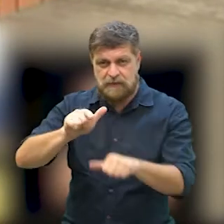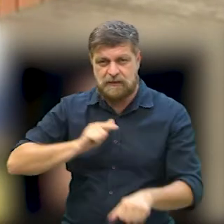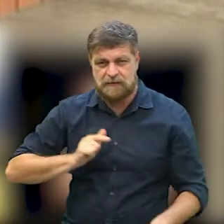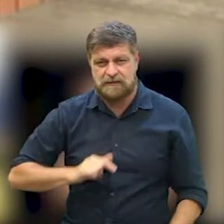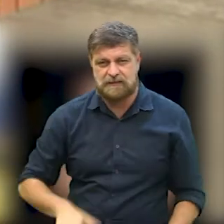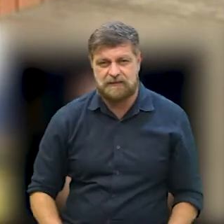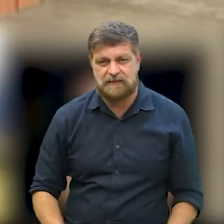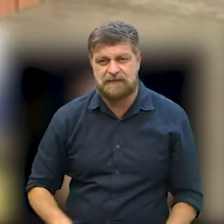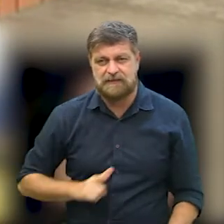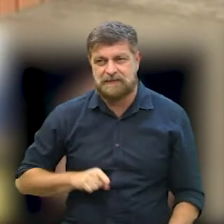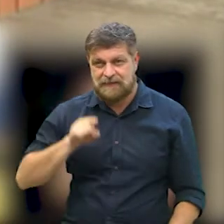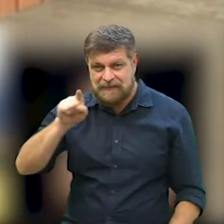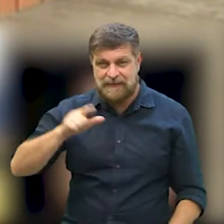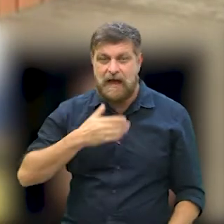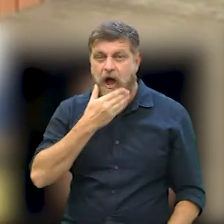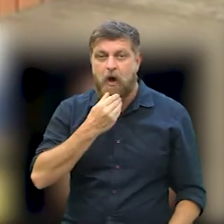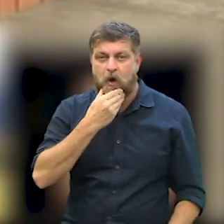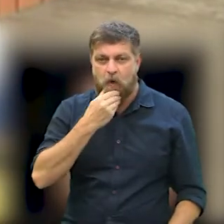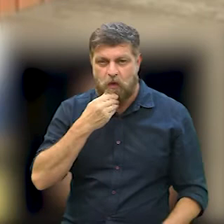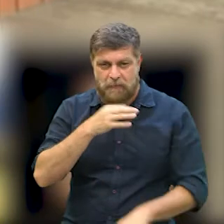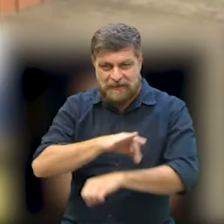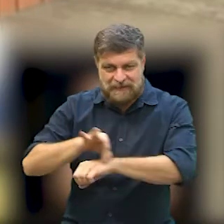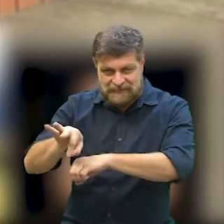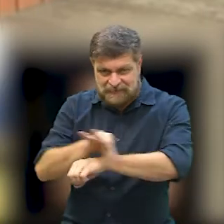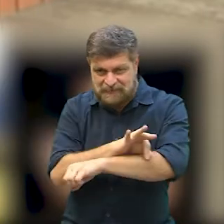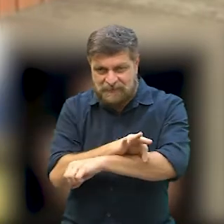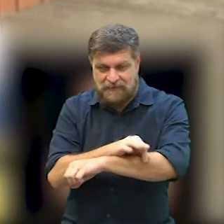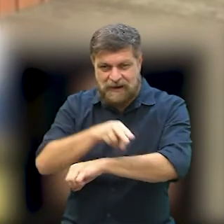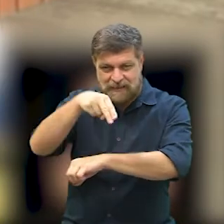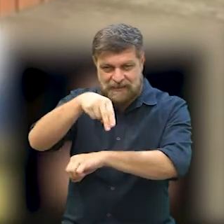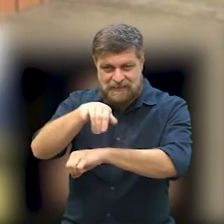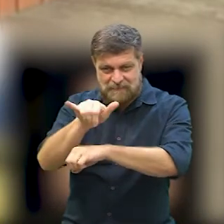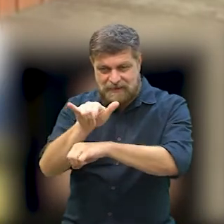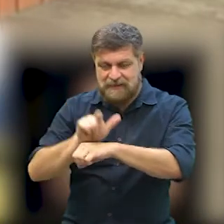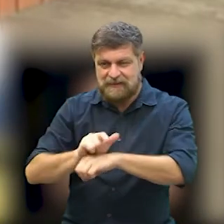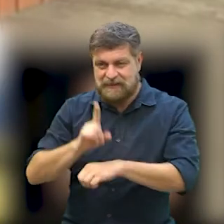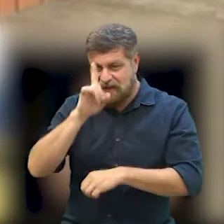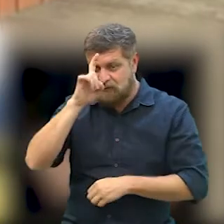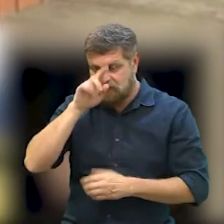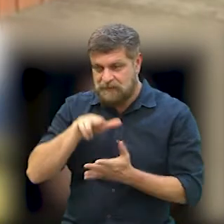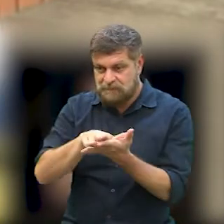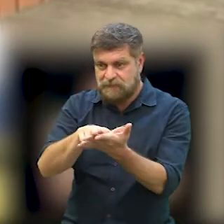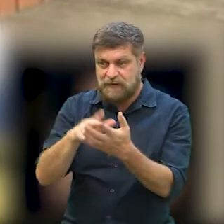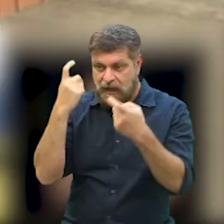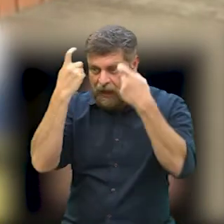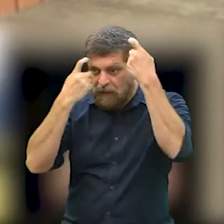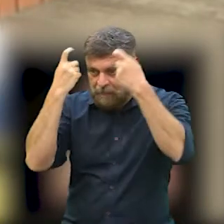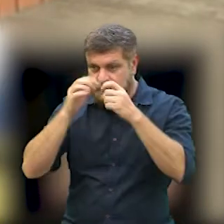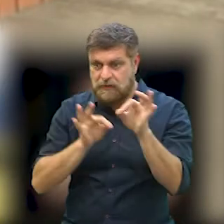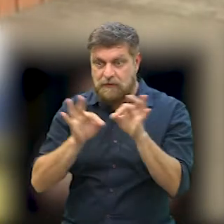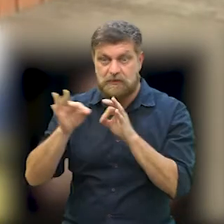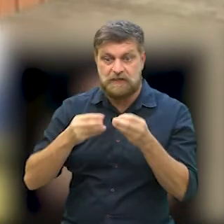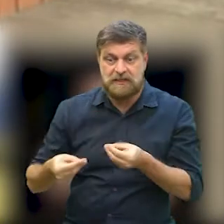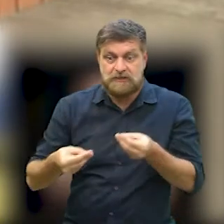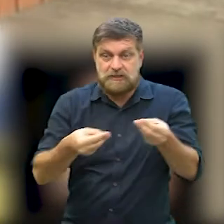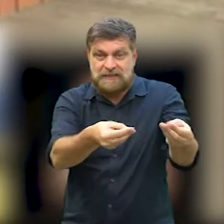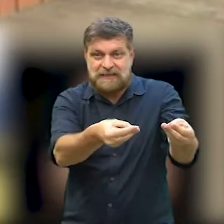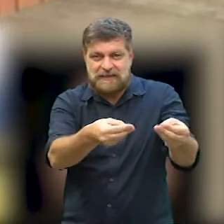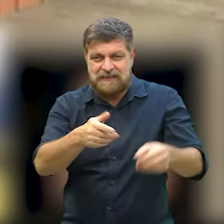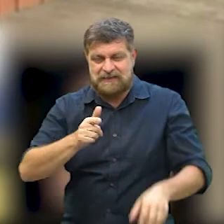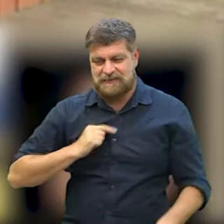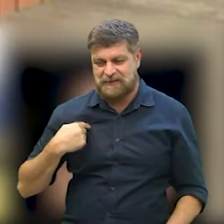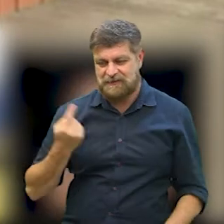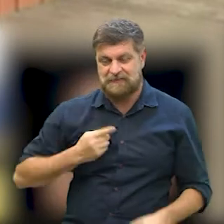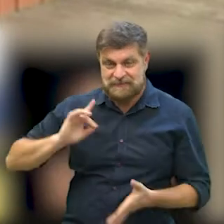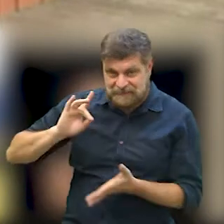inverter o exemplo máximo Largo Oscar Neymar que com 100 anos ele tava na UTI do hospital preocupado com os projetos atrasados que tinha que entregar